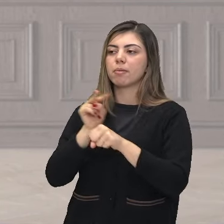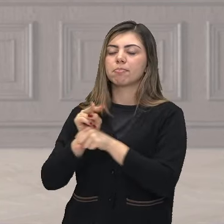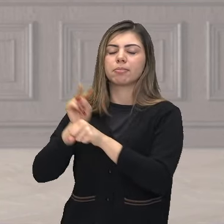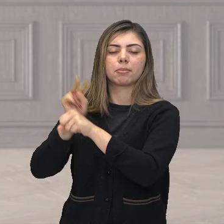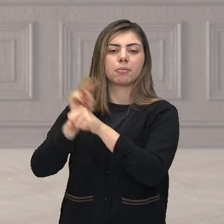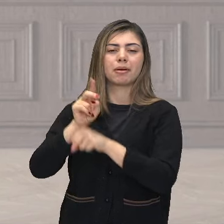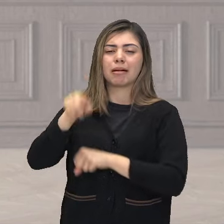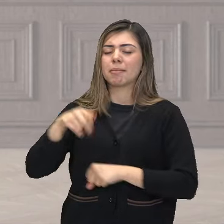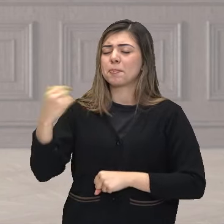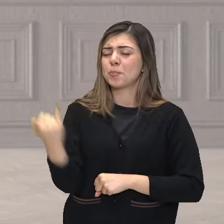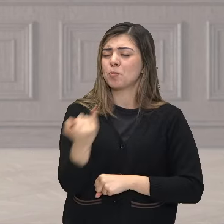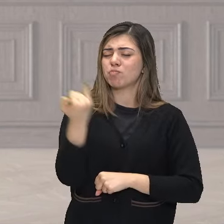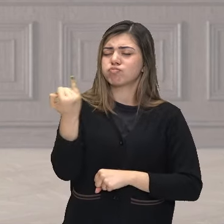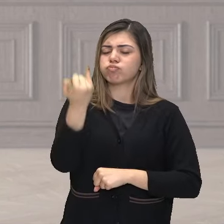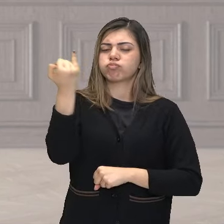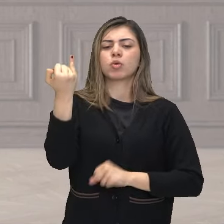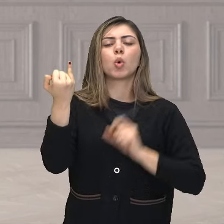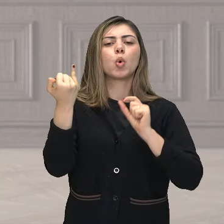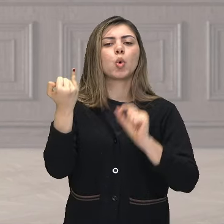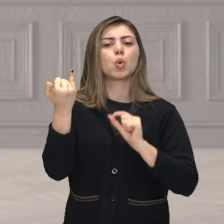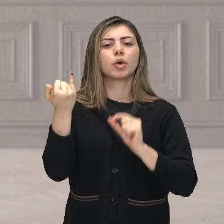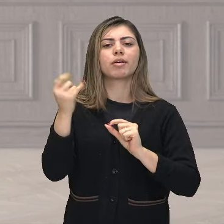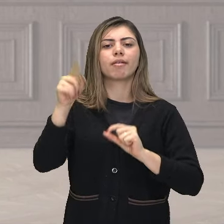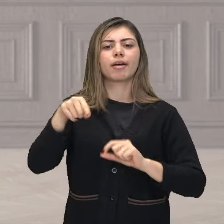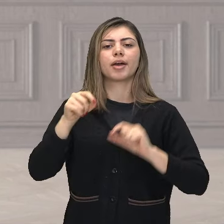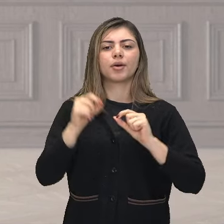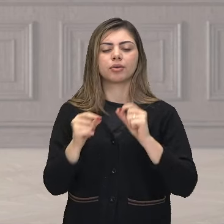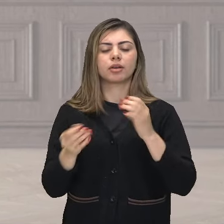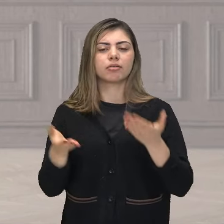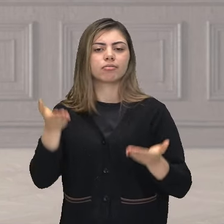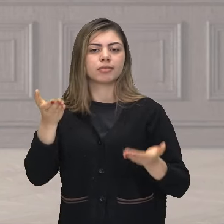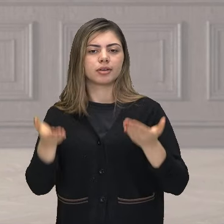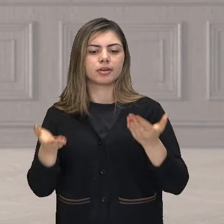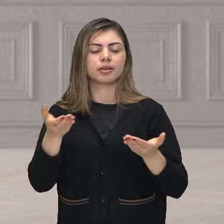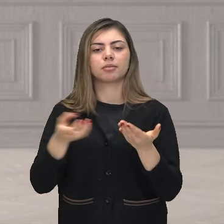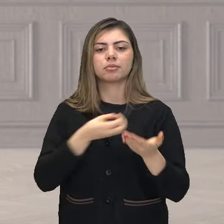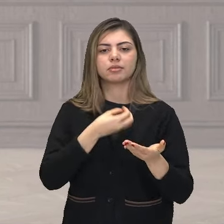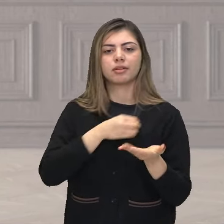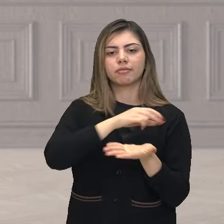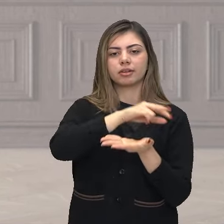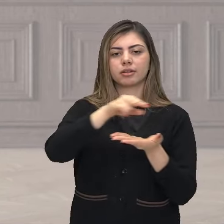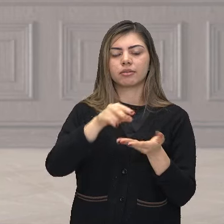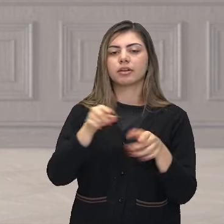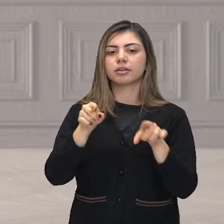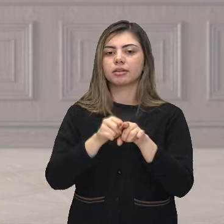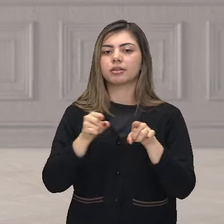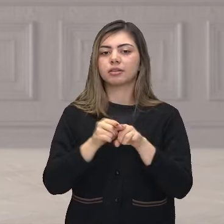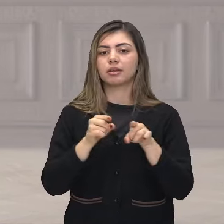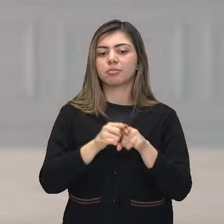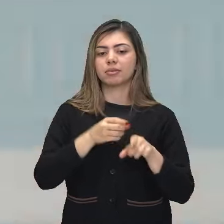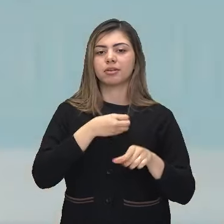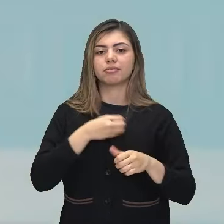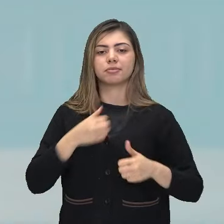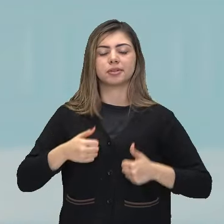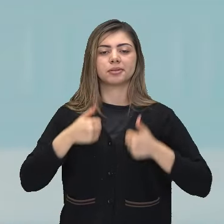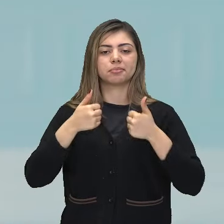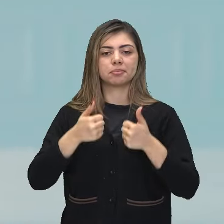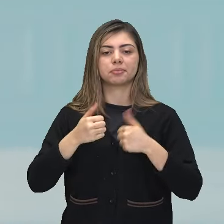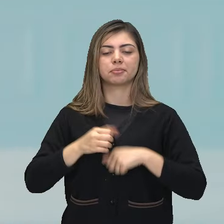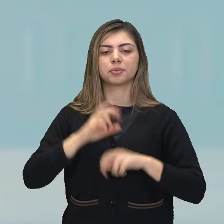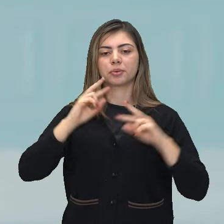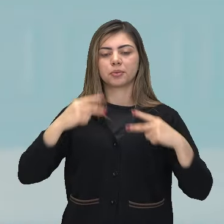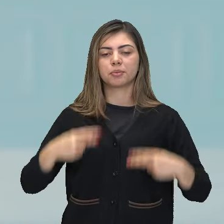fundamental para a manutenção do equilíbrio dos ecossistemas e para o bem-estar humano